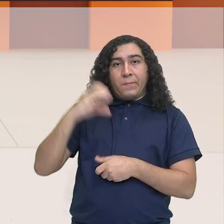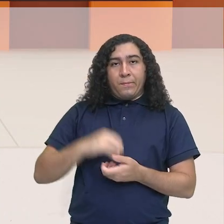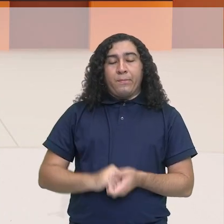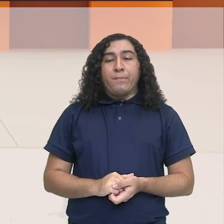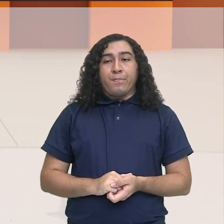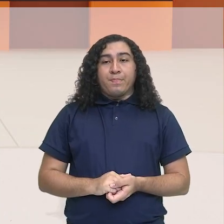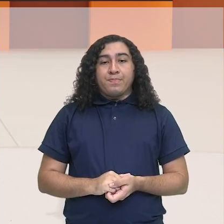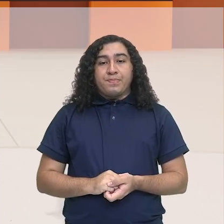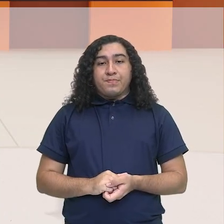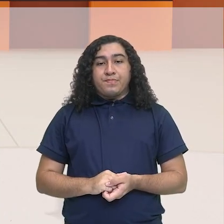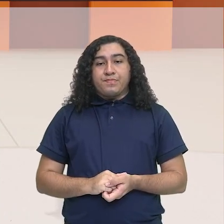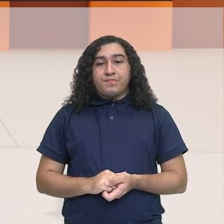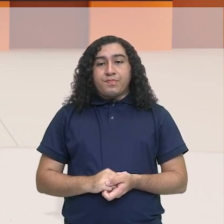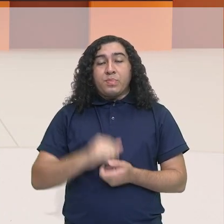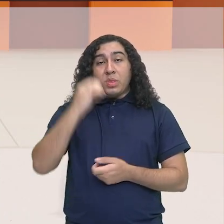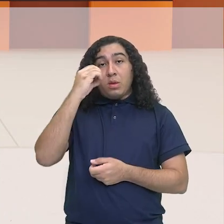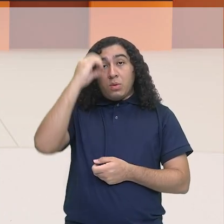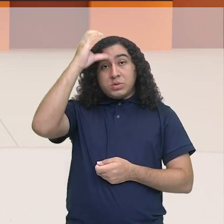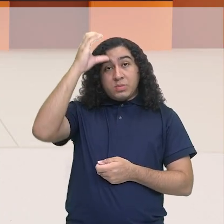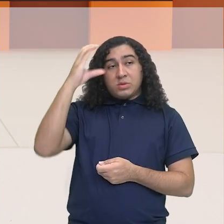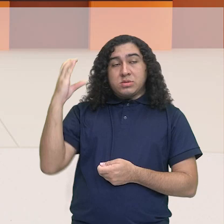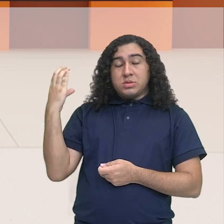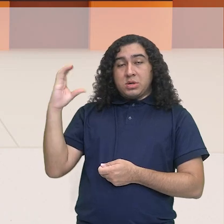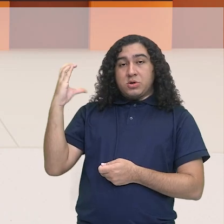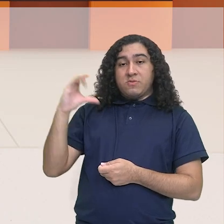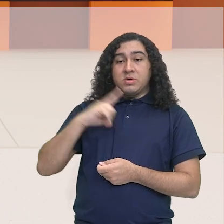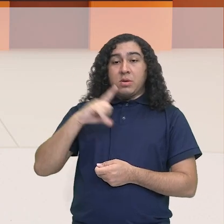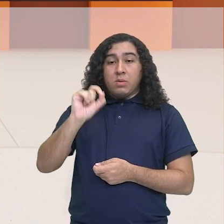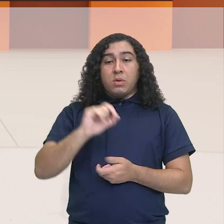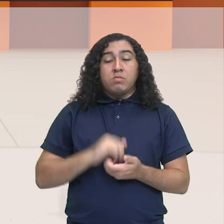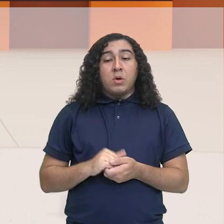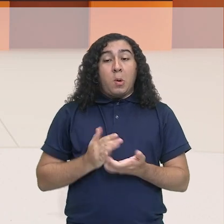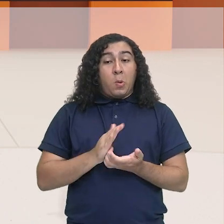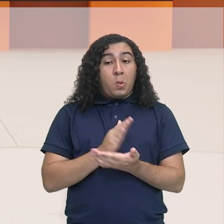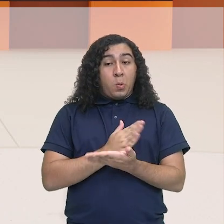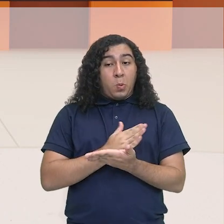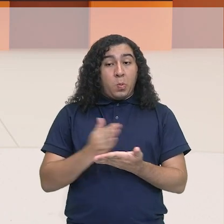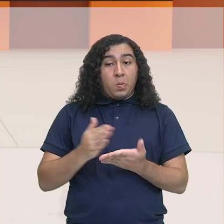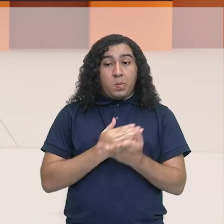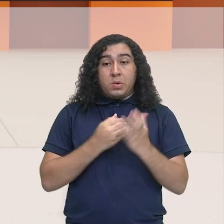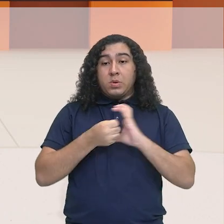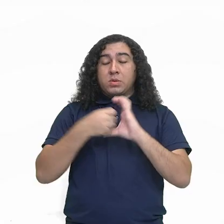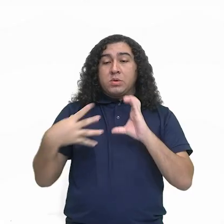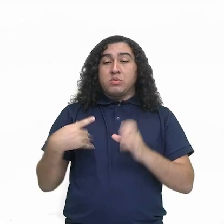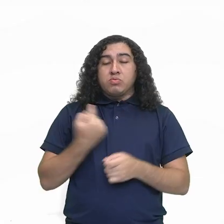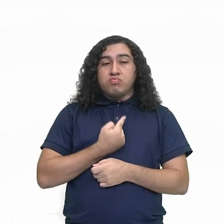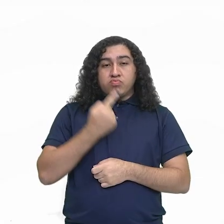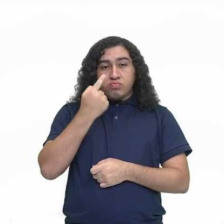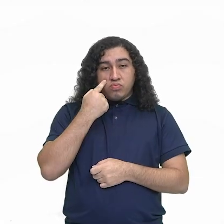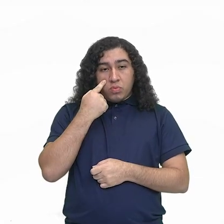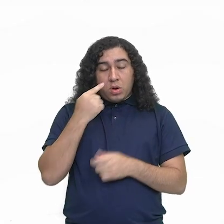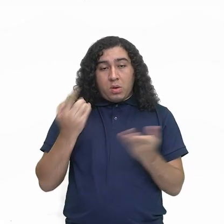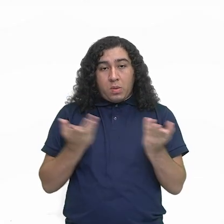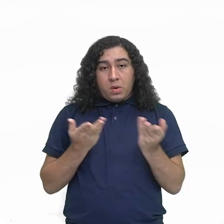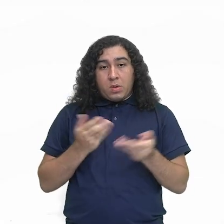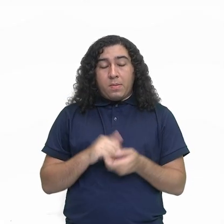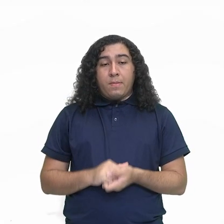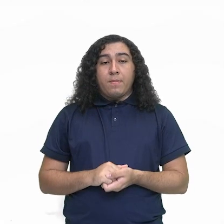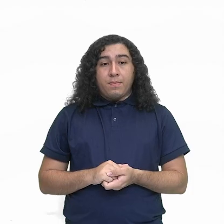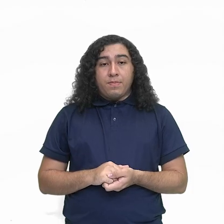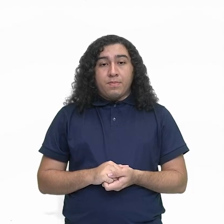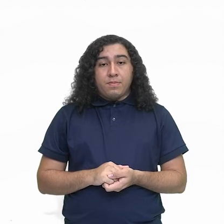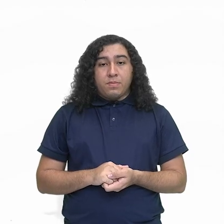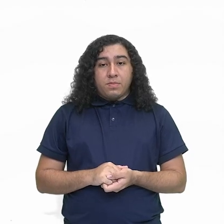E aí, esse conhecimento científico, ele tem algumas características, que nós vamos ver agora. Vejam lá, uma